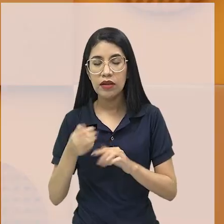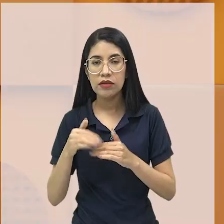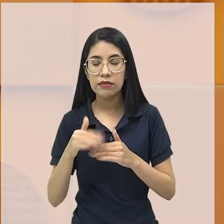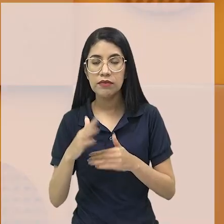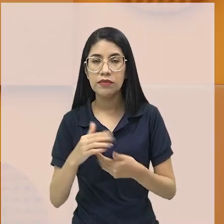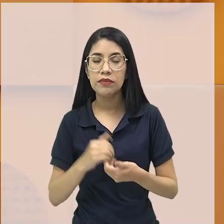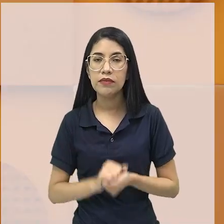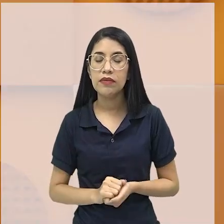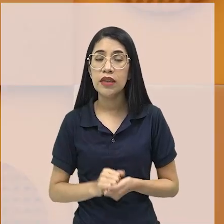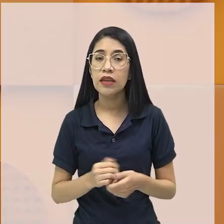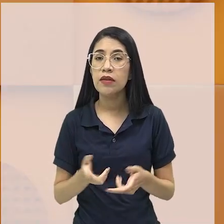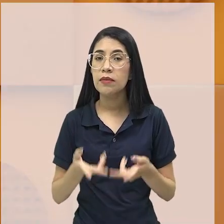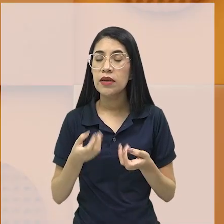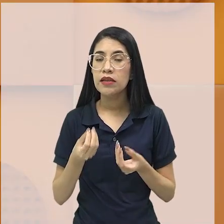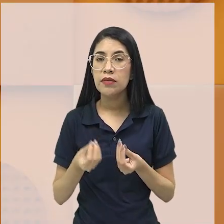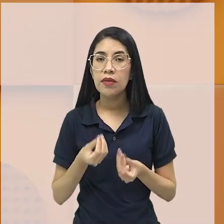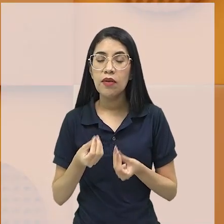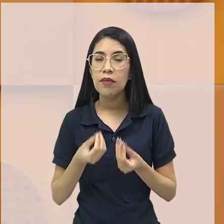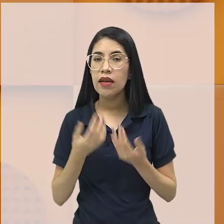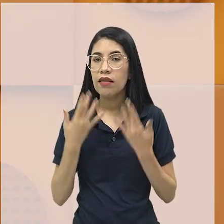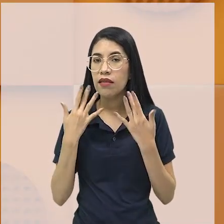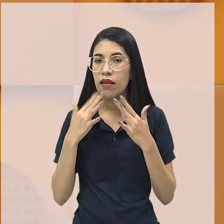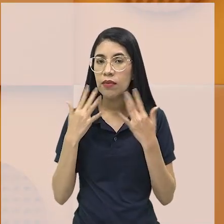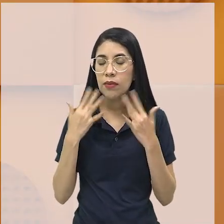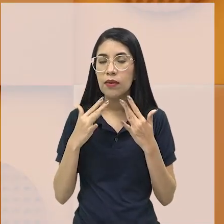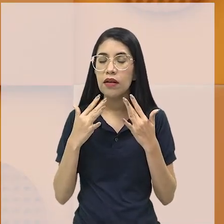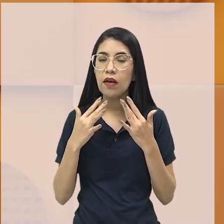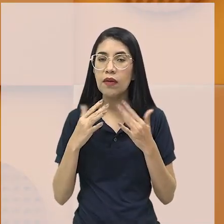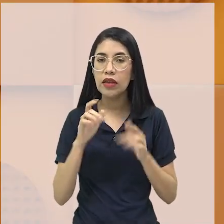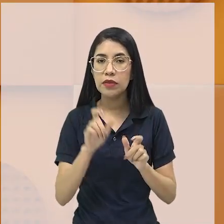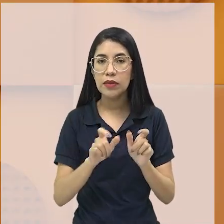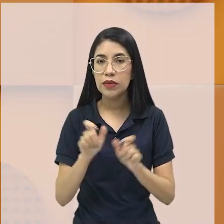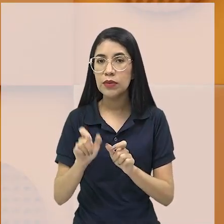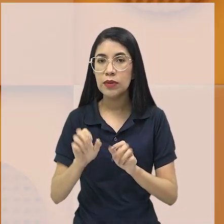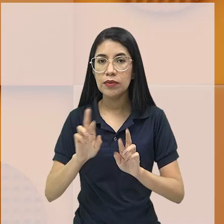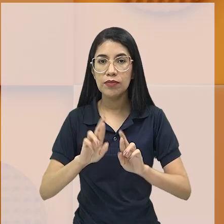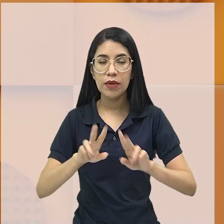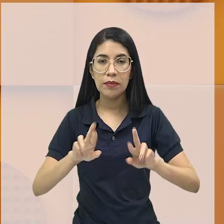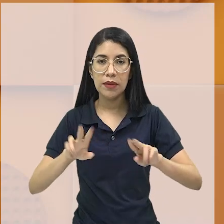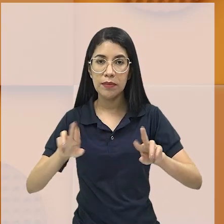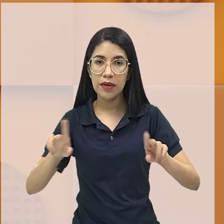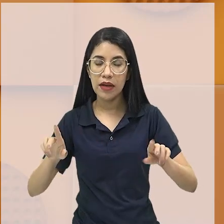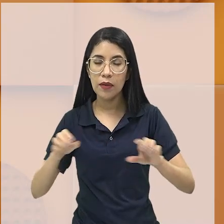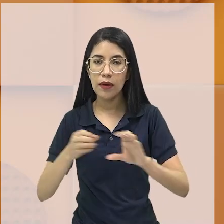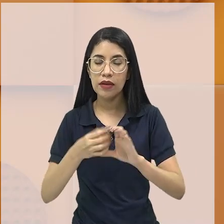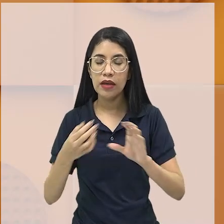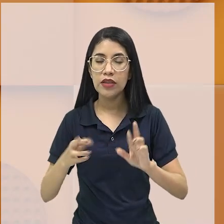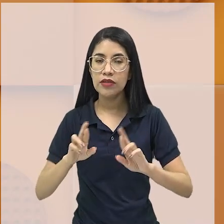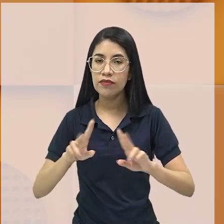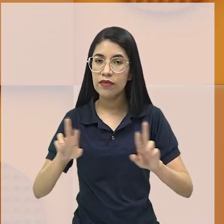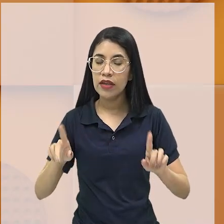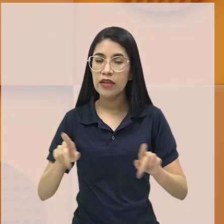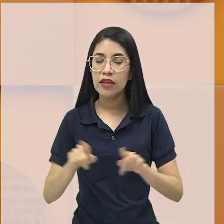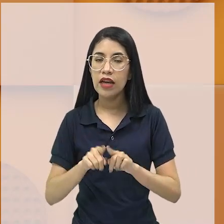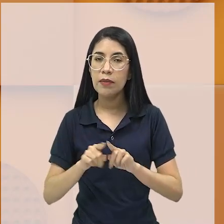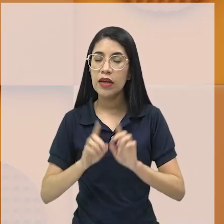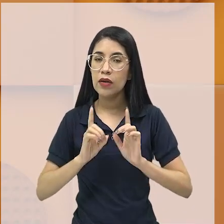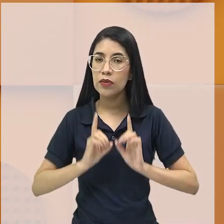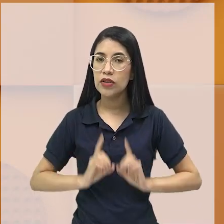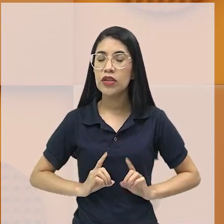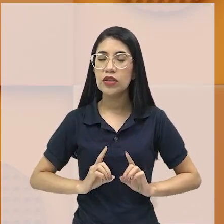como a gente naturaliza que seres humanos que são diferentes em suas características são dignos